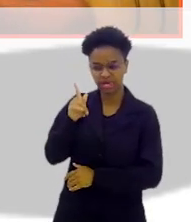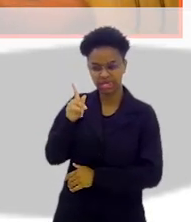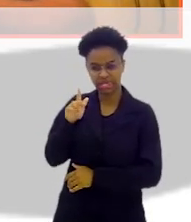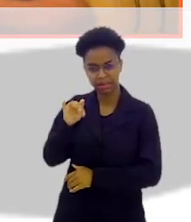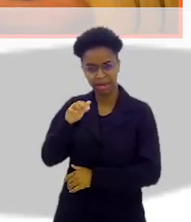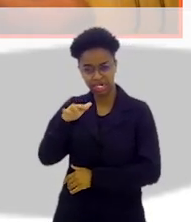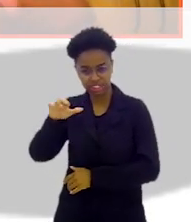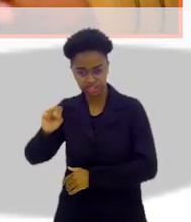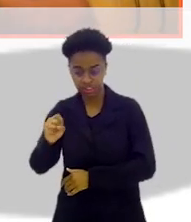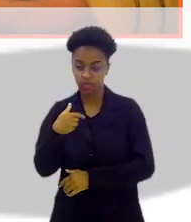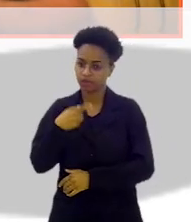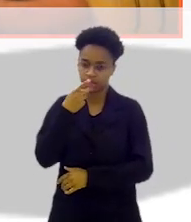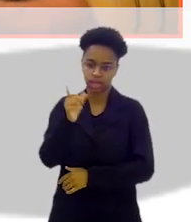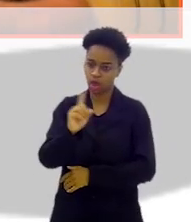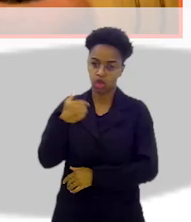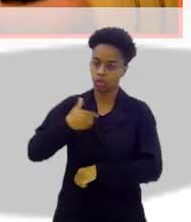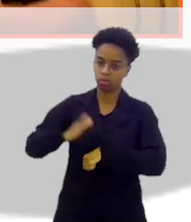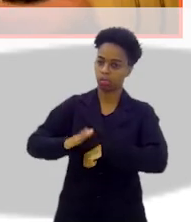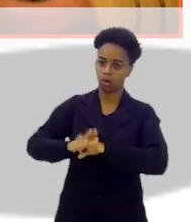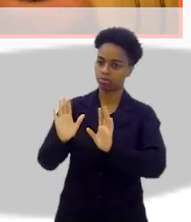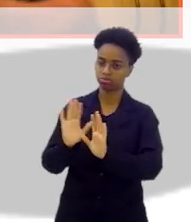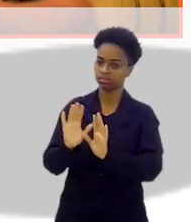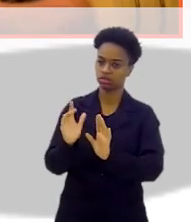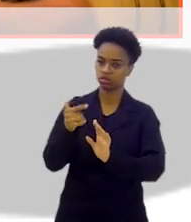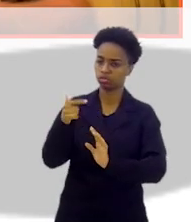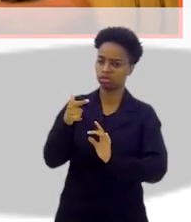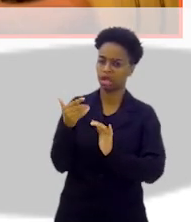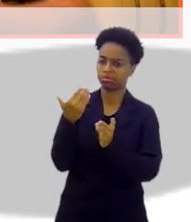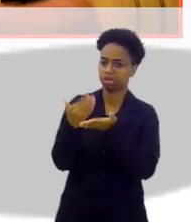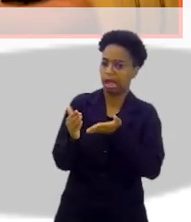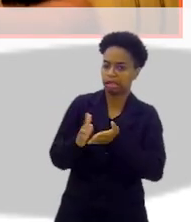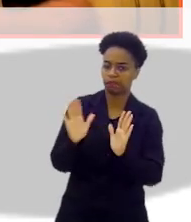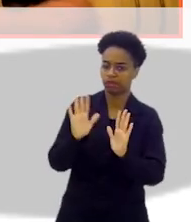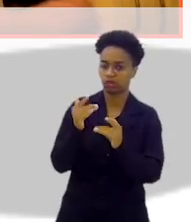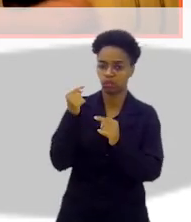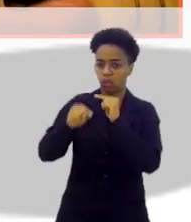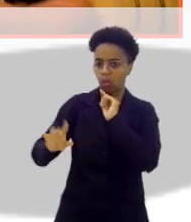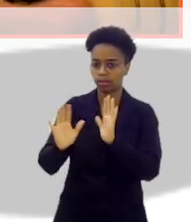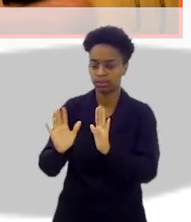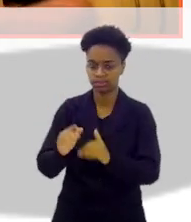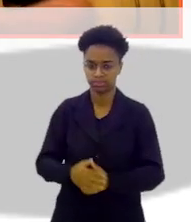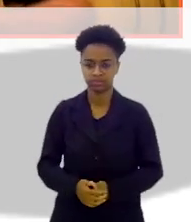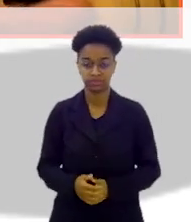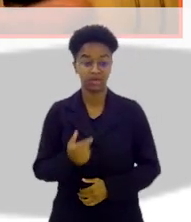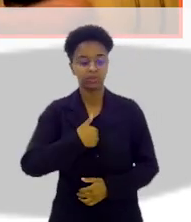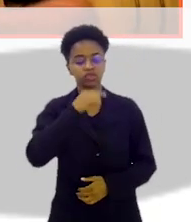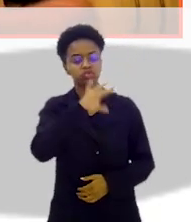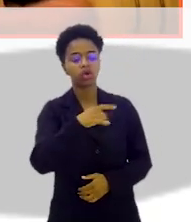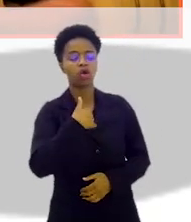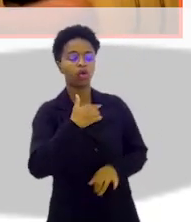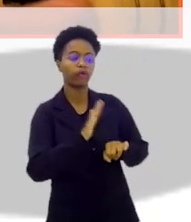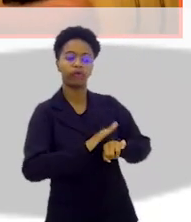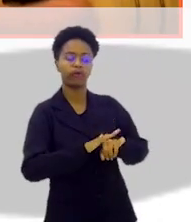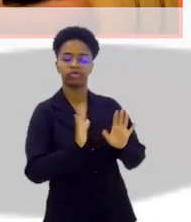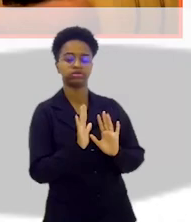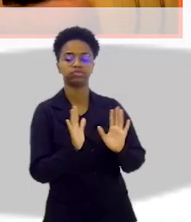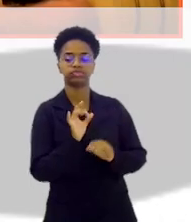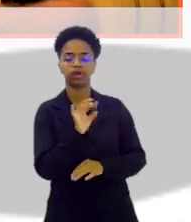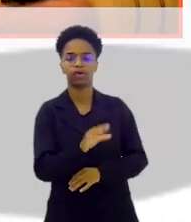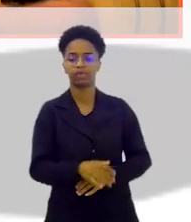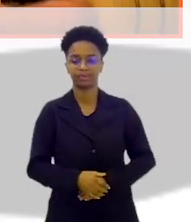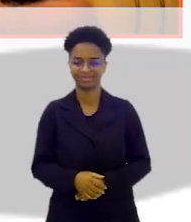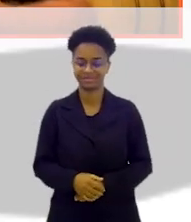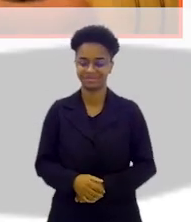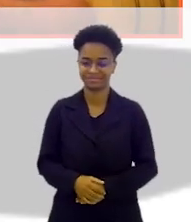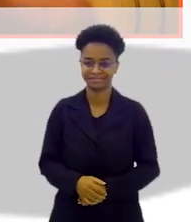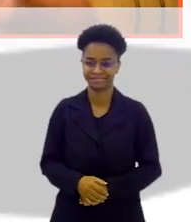novo Guimarães Rosa? Eu falei: não, sou o novo José Humberto. Eu não tenho nada a ver com Eu sou Rosa, não. apenas Apenas.